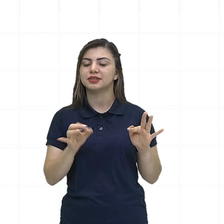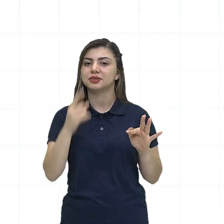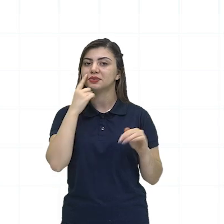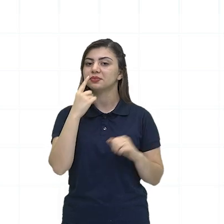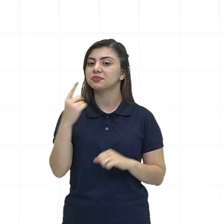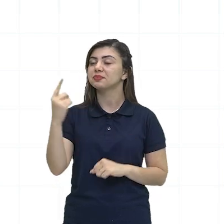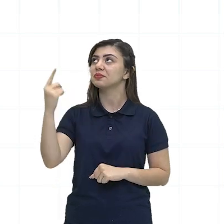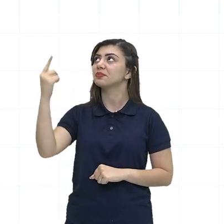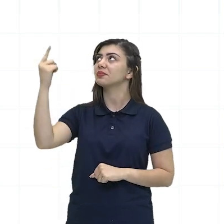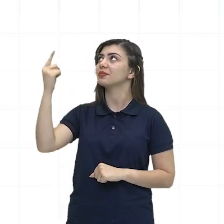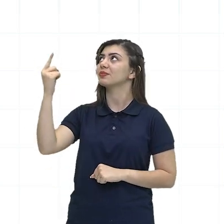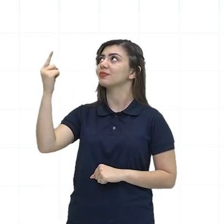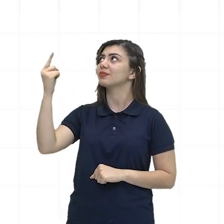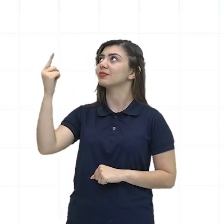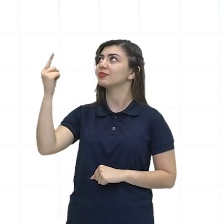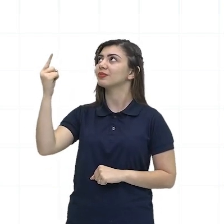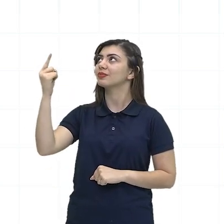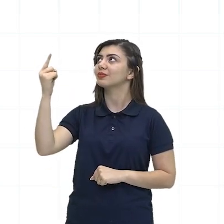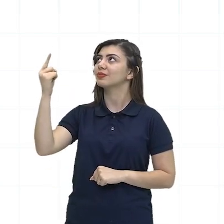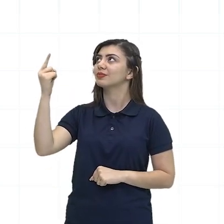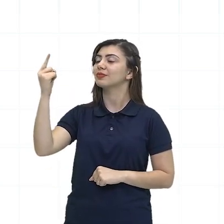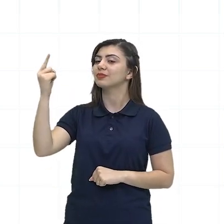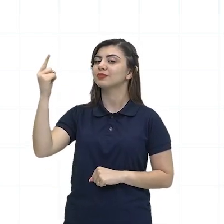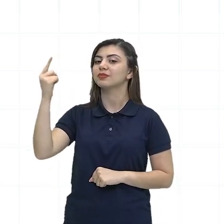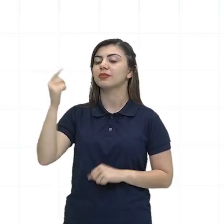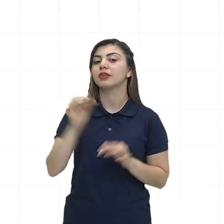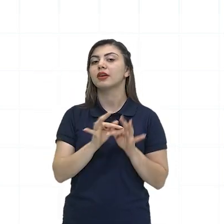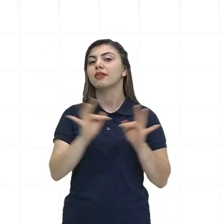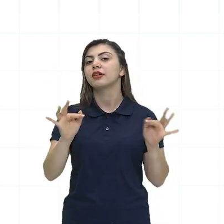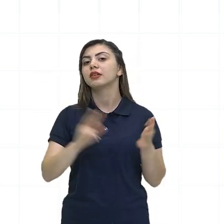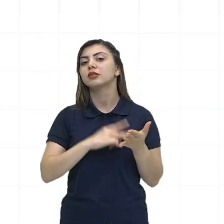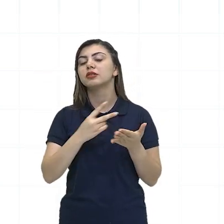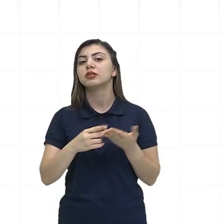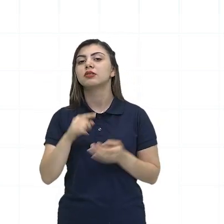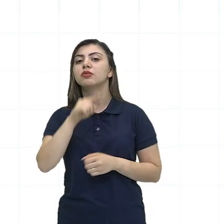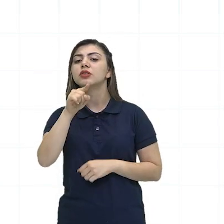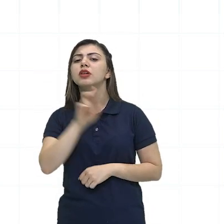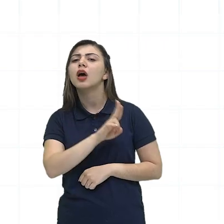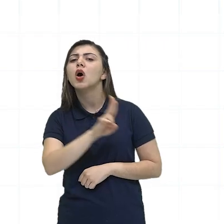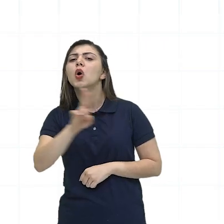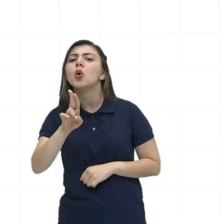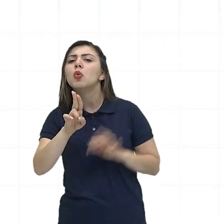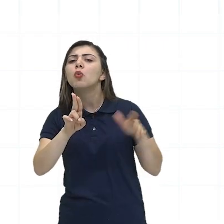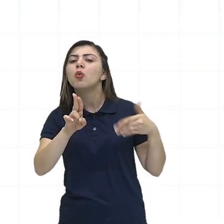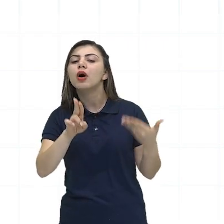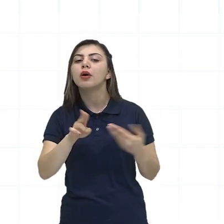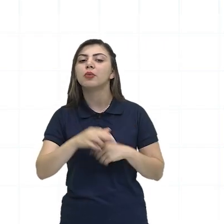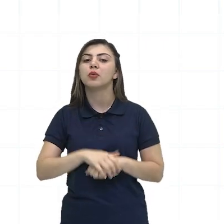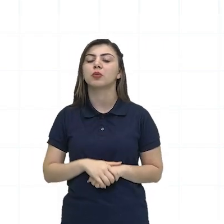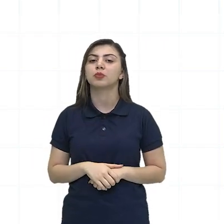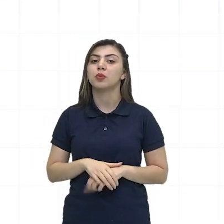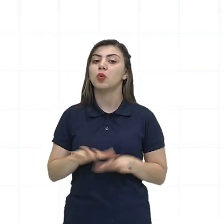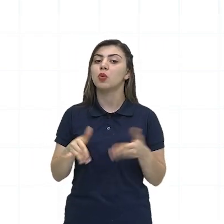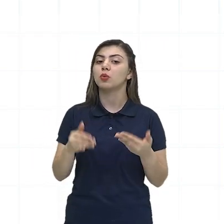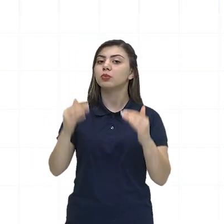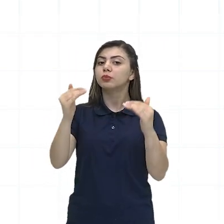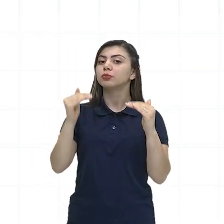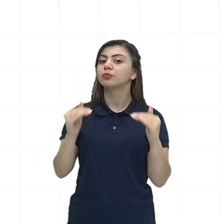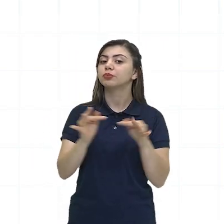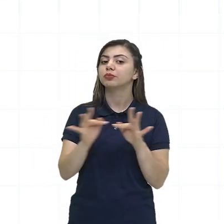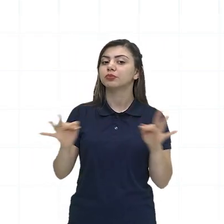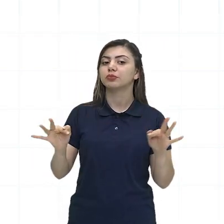é What's your name? What's your name? Que é qual é o seu nome? How are you? How are